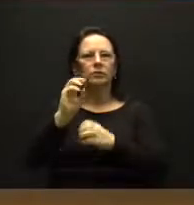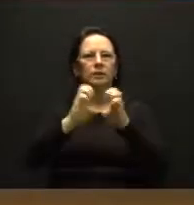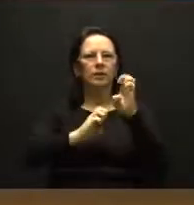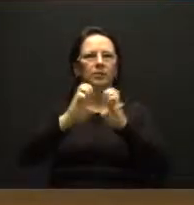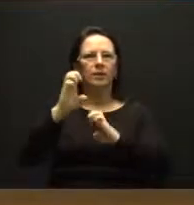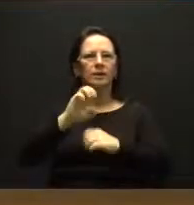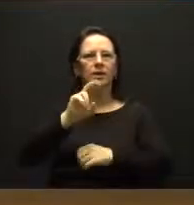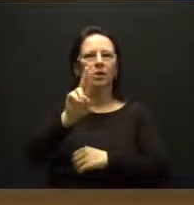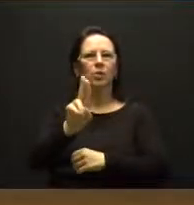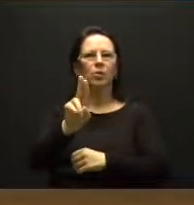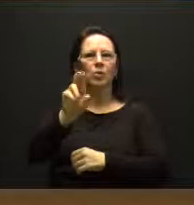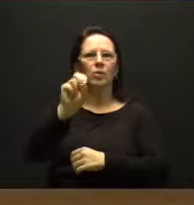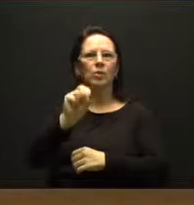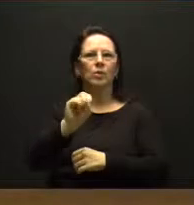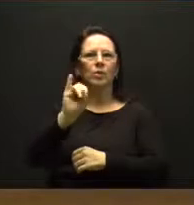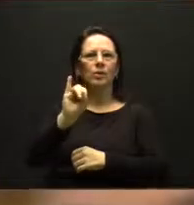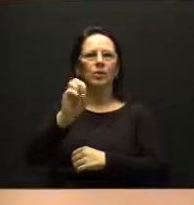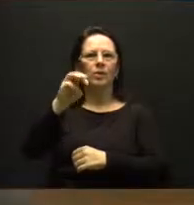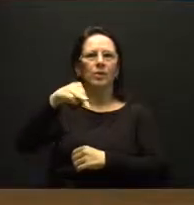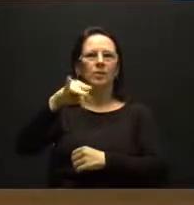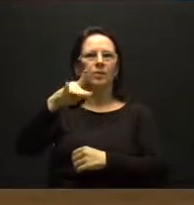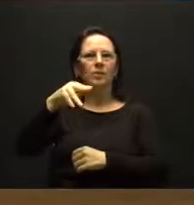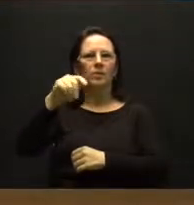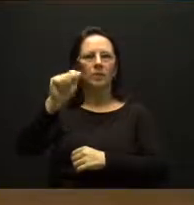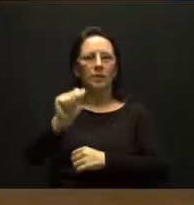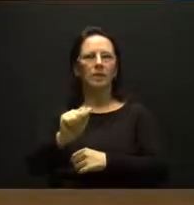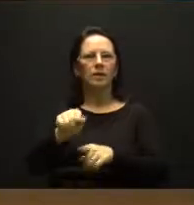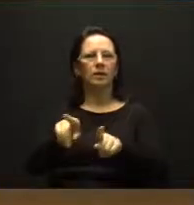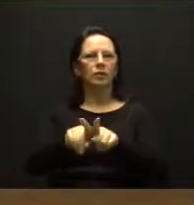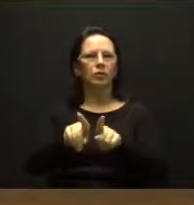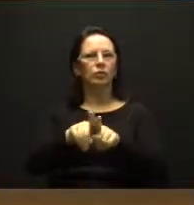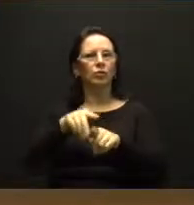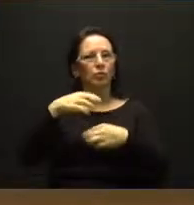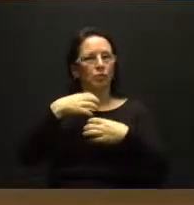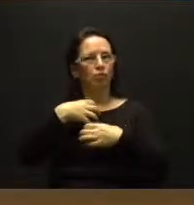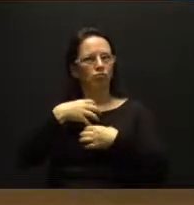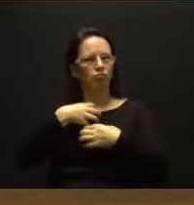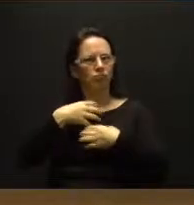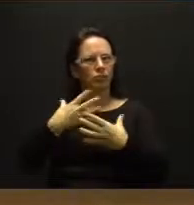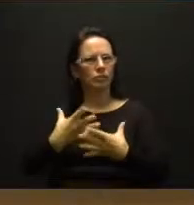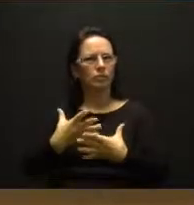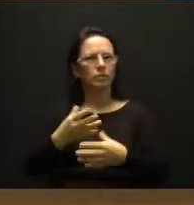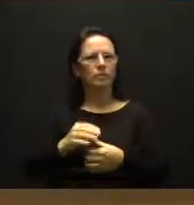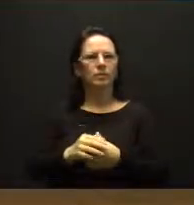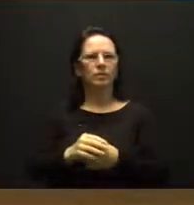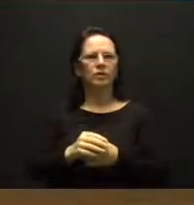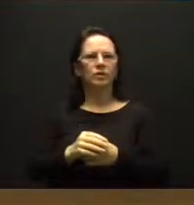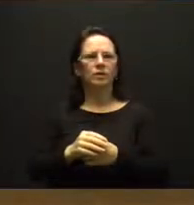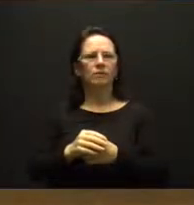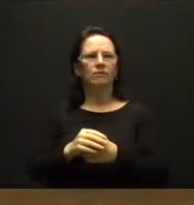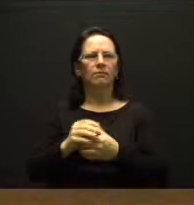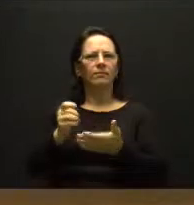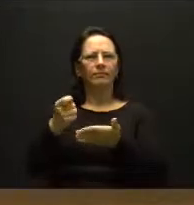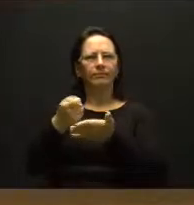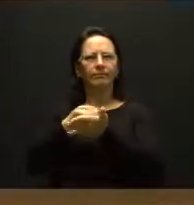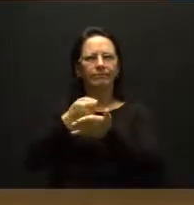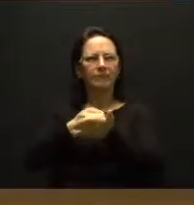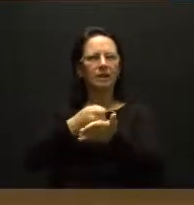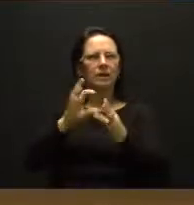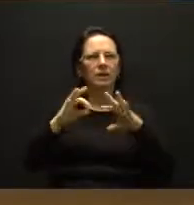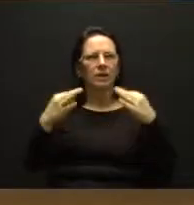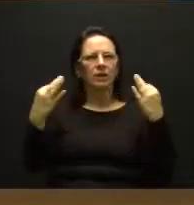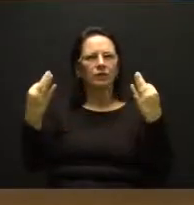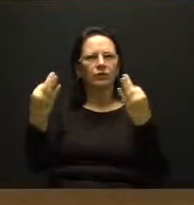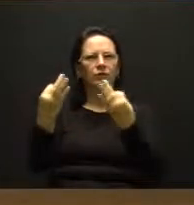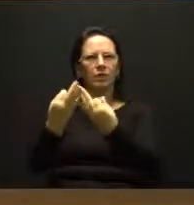e de forma de forma temerosos meu vereador ivan tem apertado as famílias da unidade